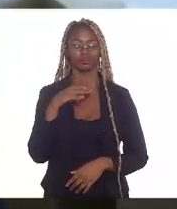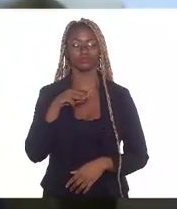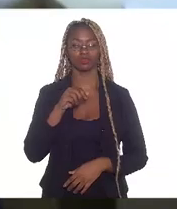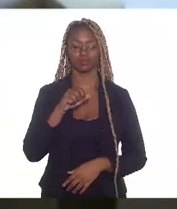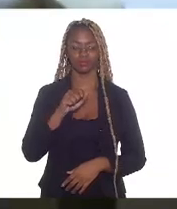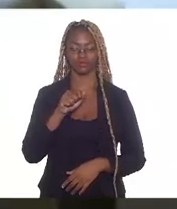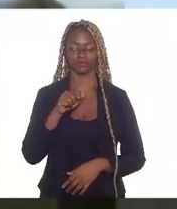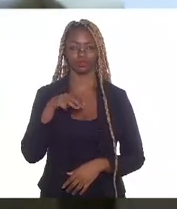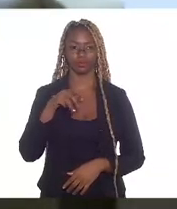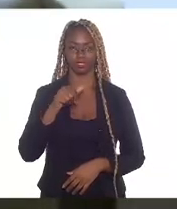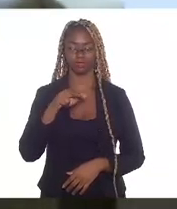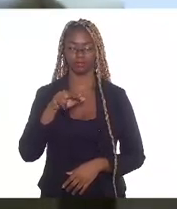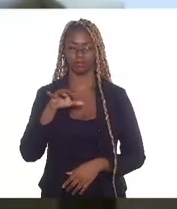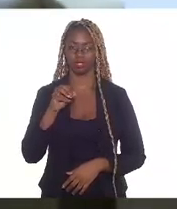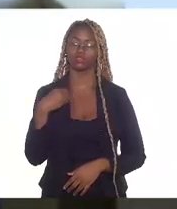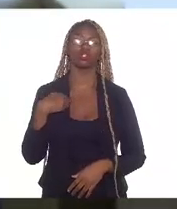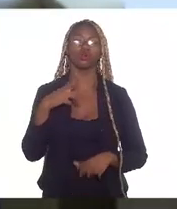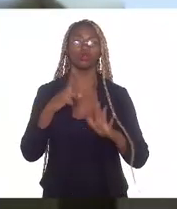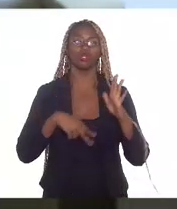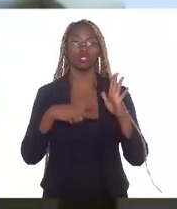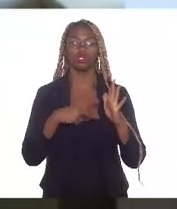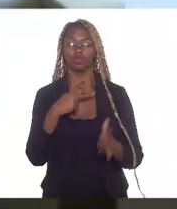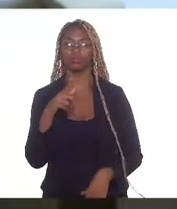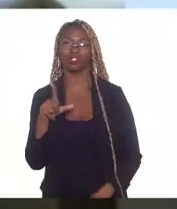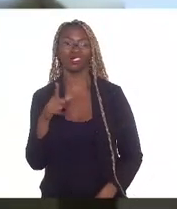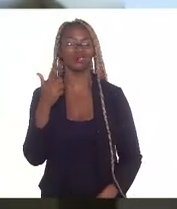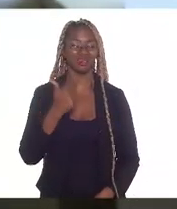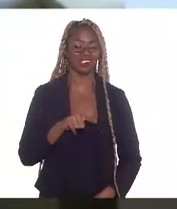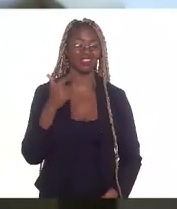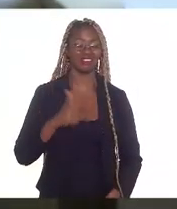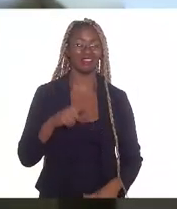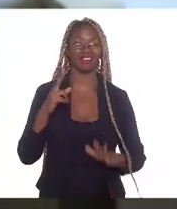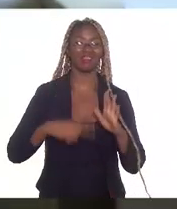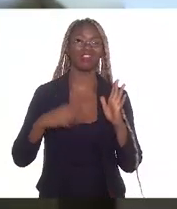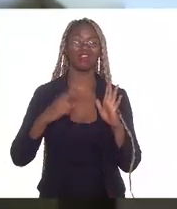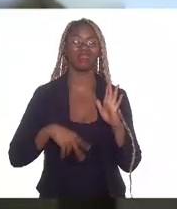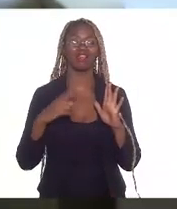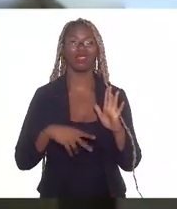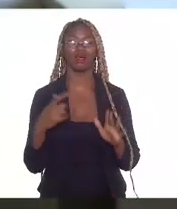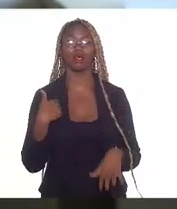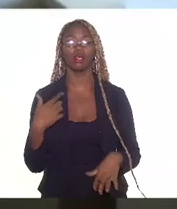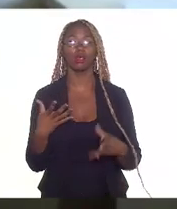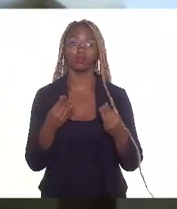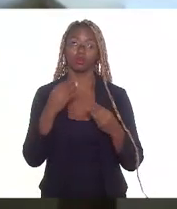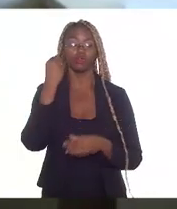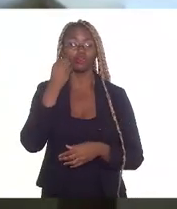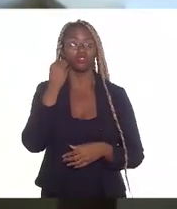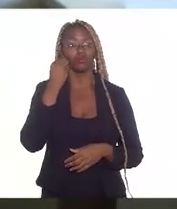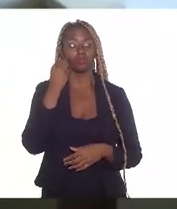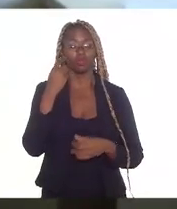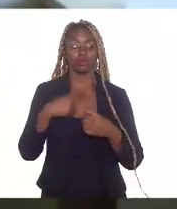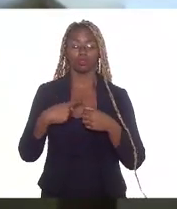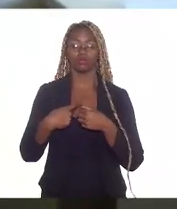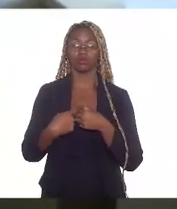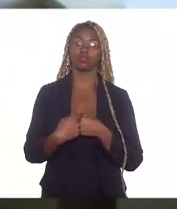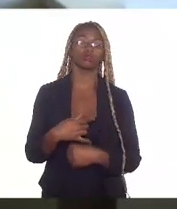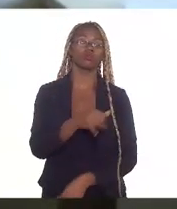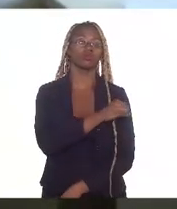li esse projeto mais de uma vez. Eu tive bastante experiência no município do Rio de